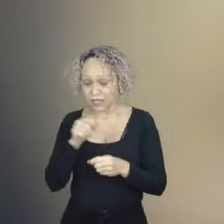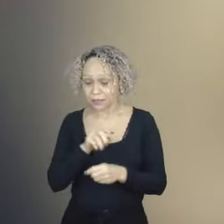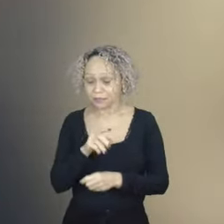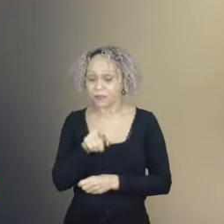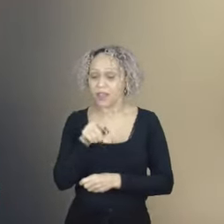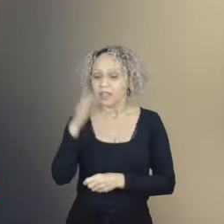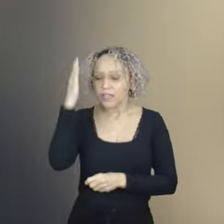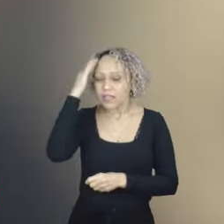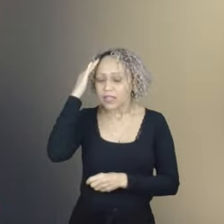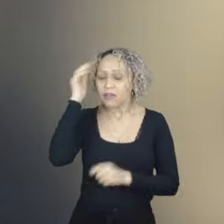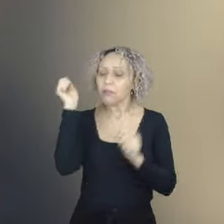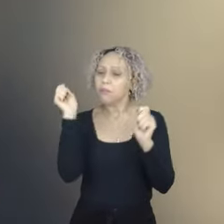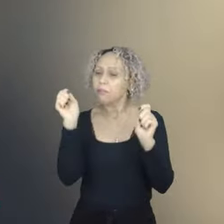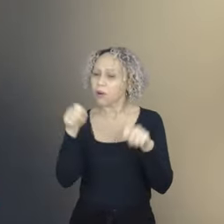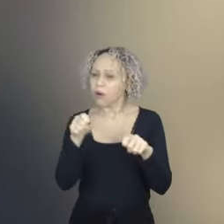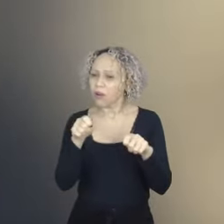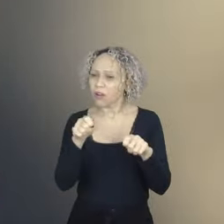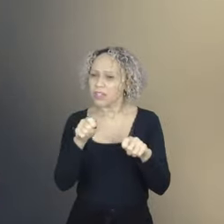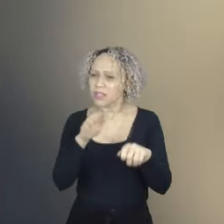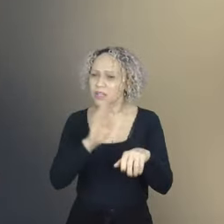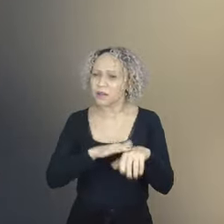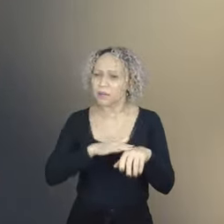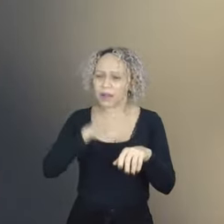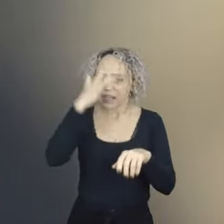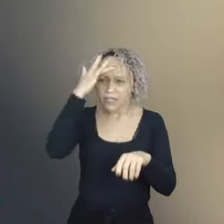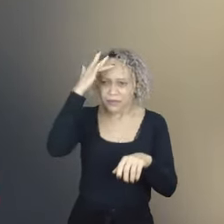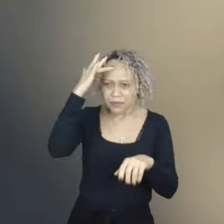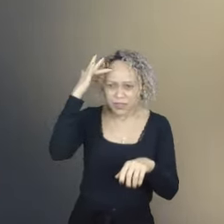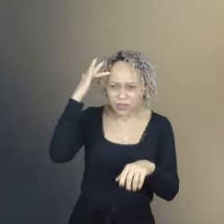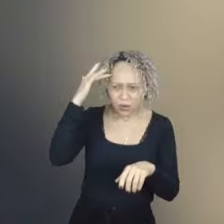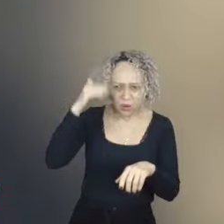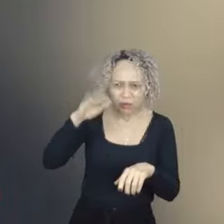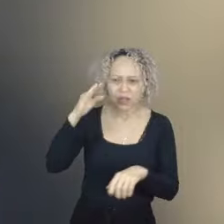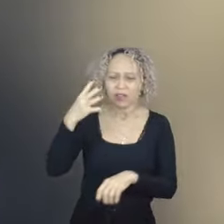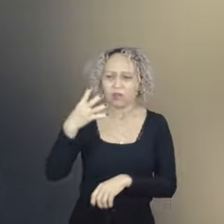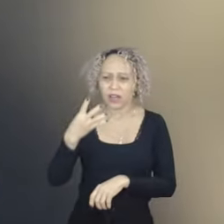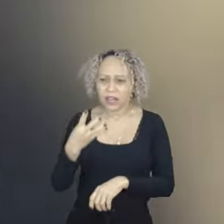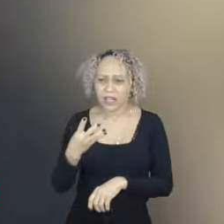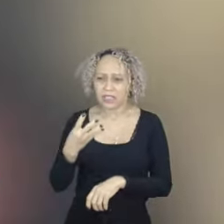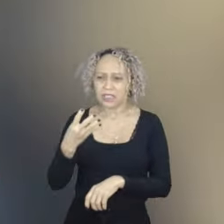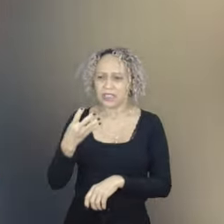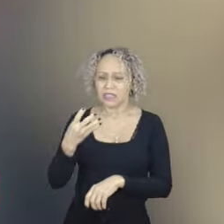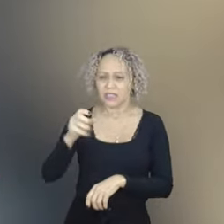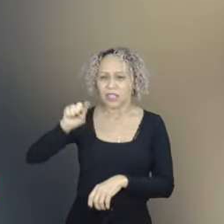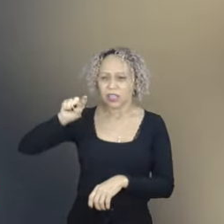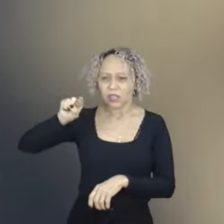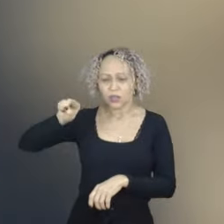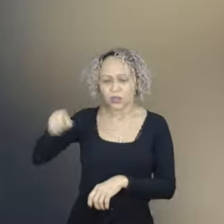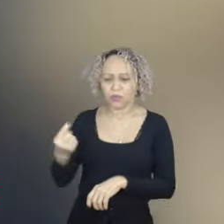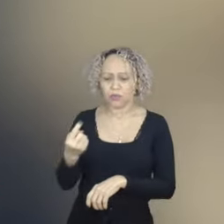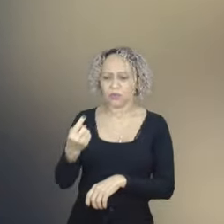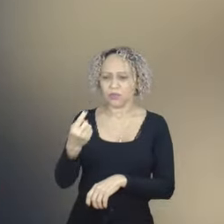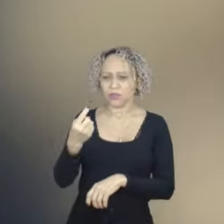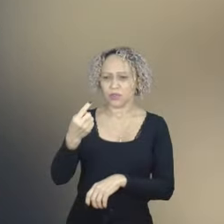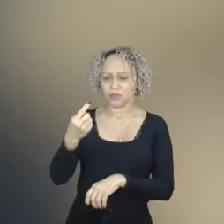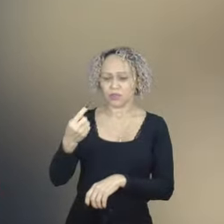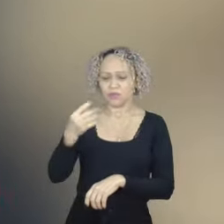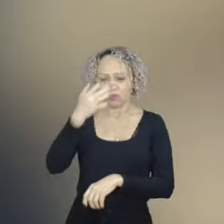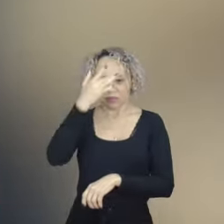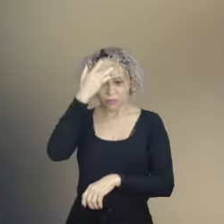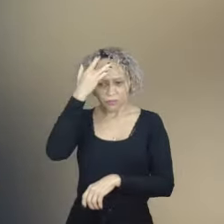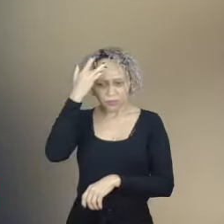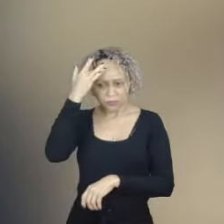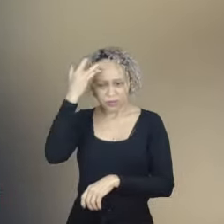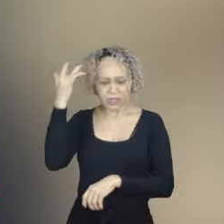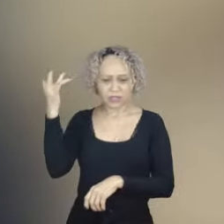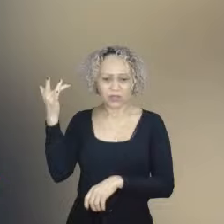de pessoas até a ordem de 41 mil novas pessoas que não poderiam adquirir a sua casa própria, porque a sua